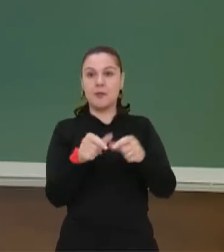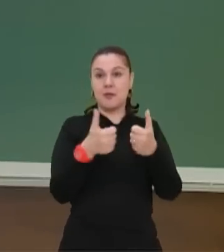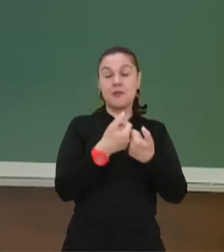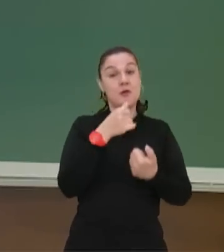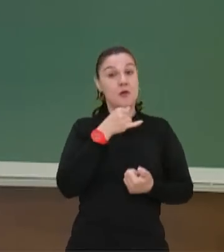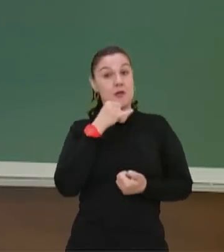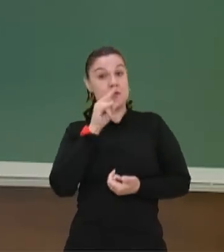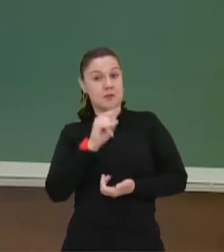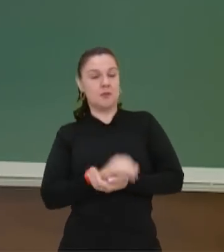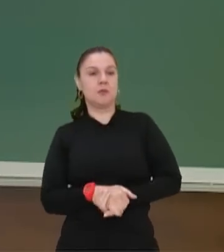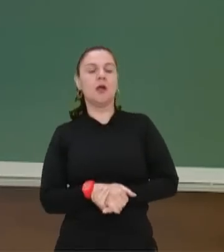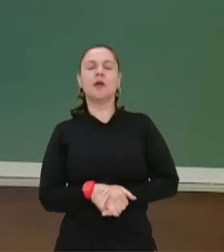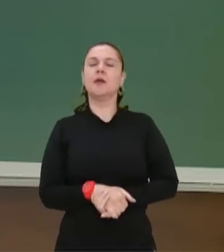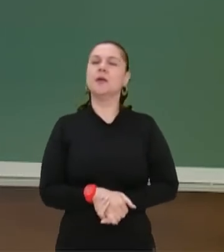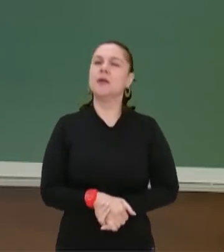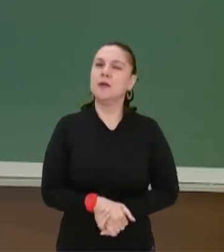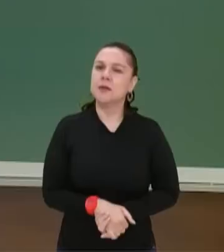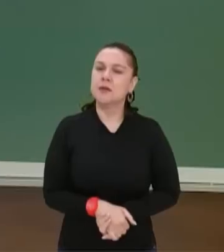Por exemplo,